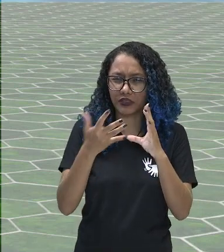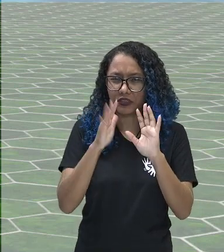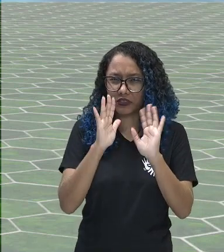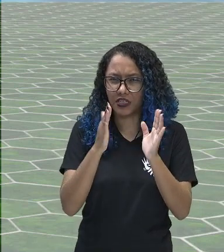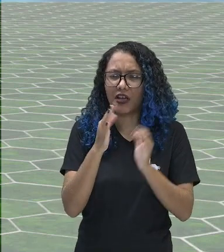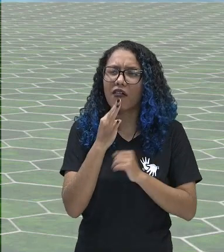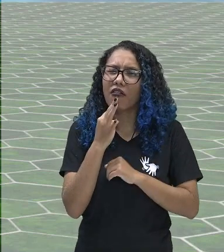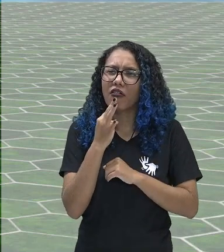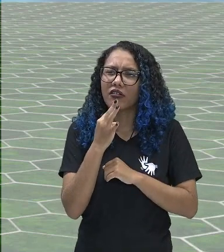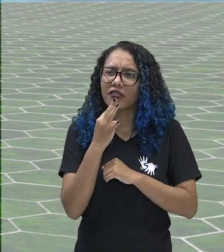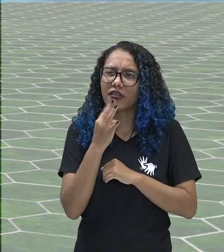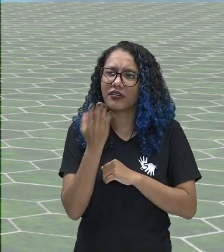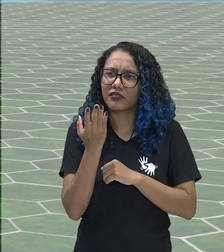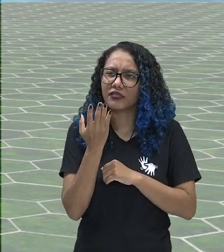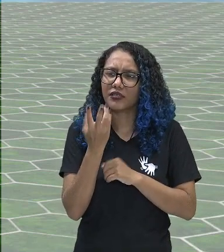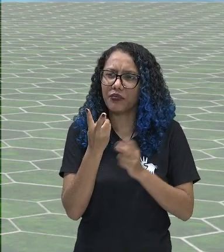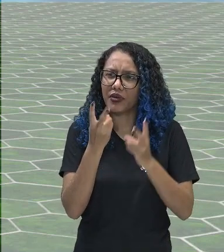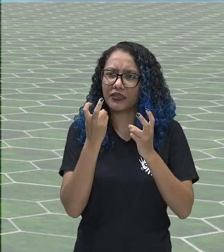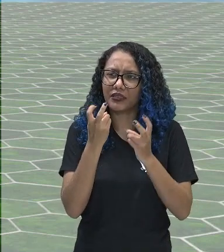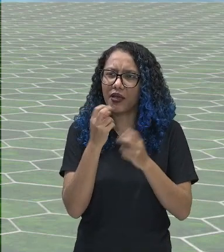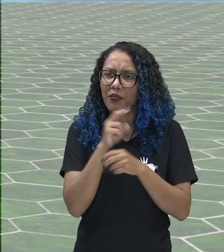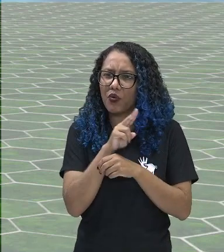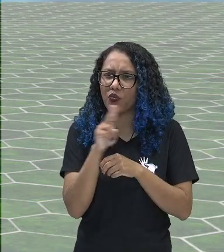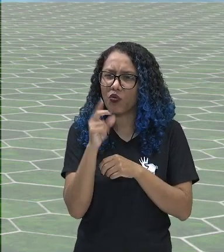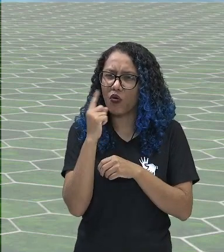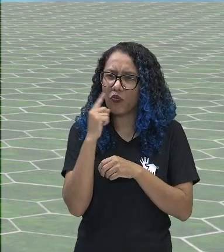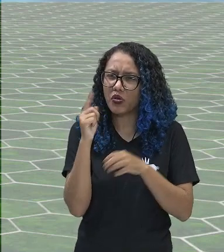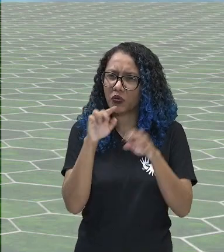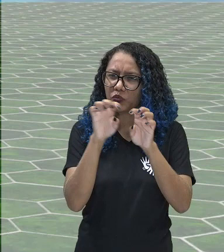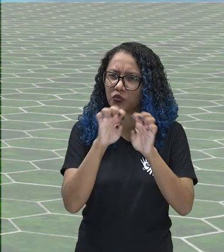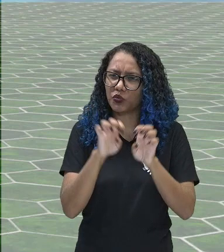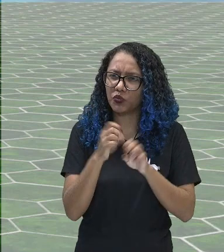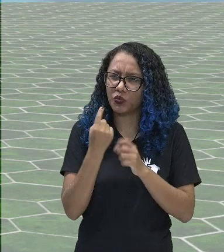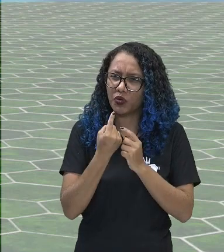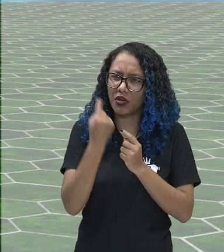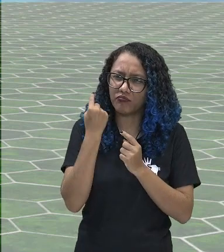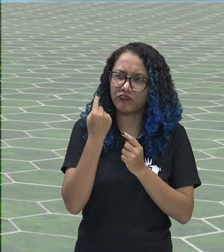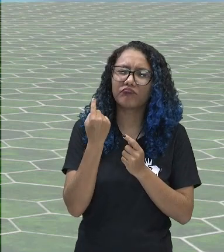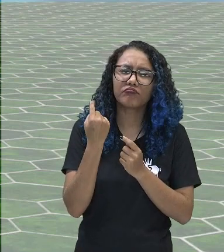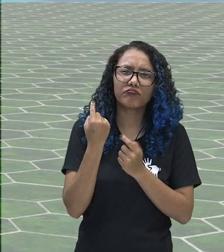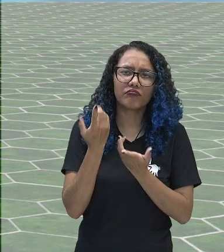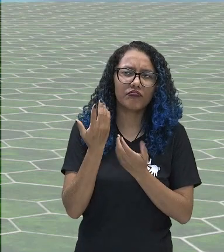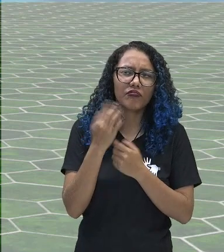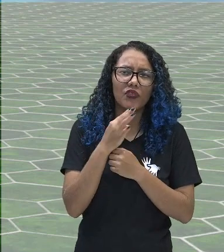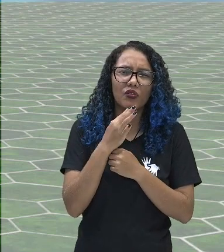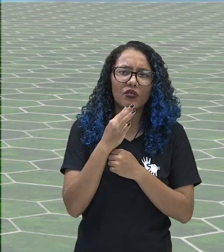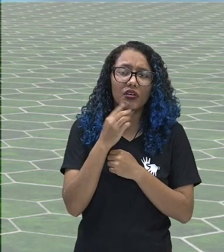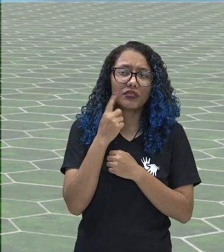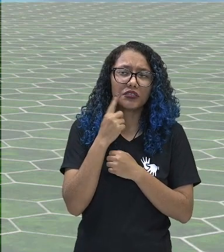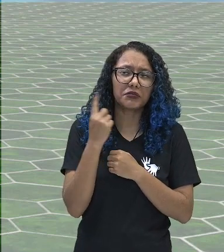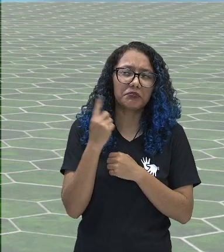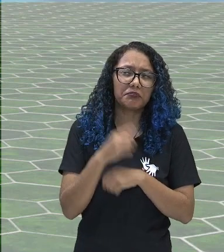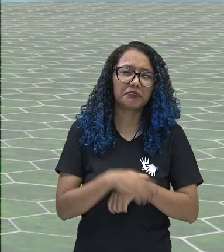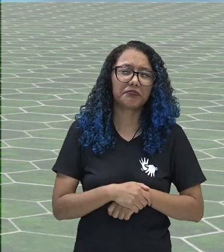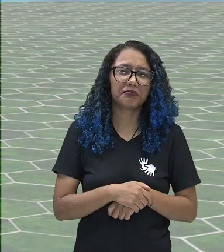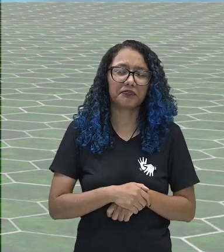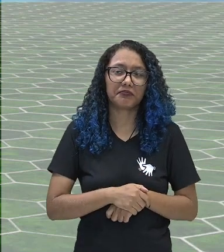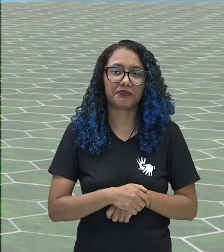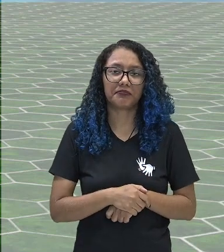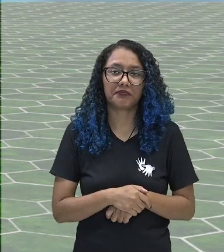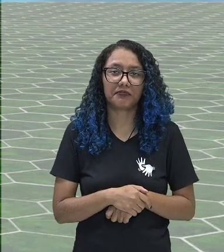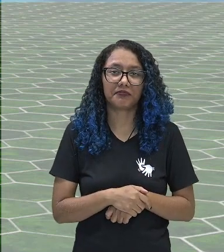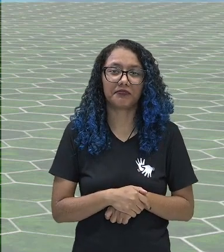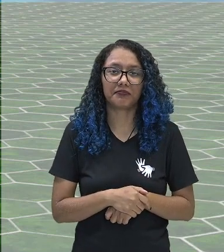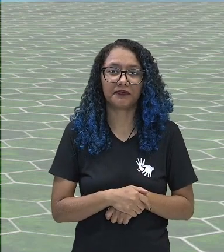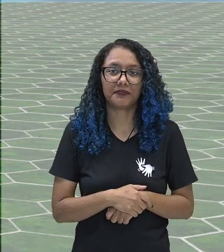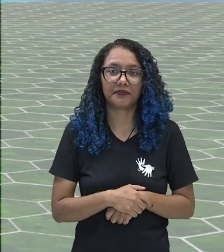conseguem reconhecer qual é o nome dessa estrutura aqui, ó, que está neste nosso cenário, né? Então,